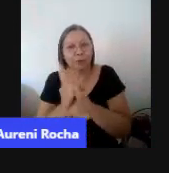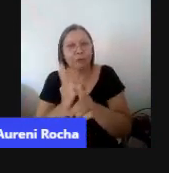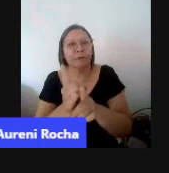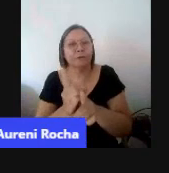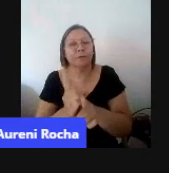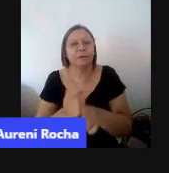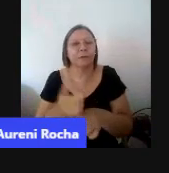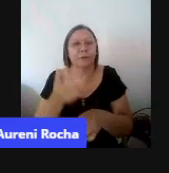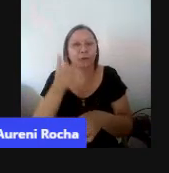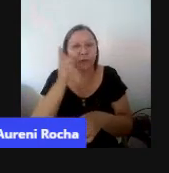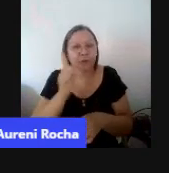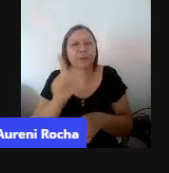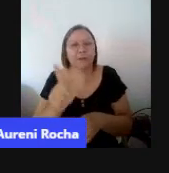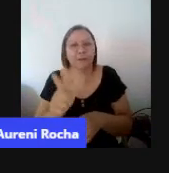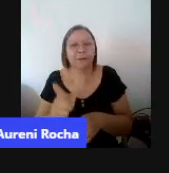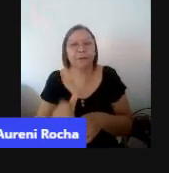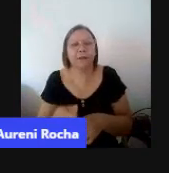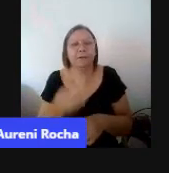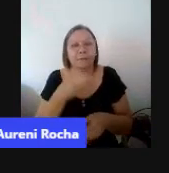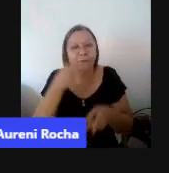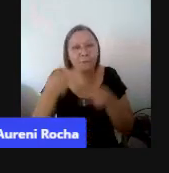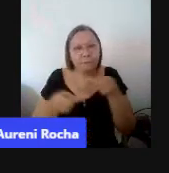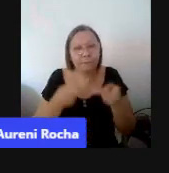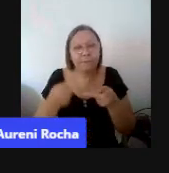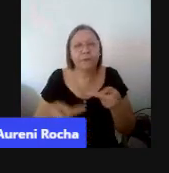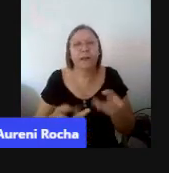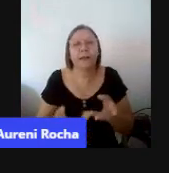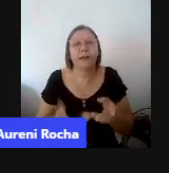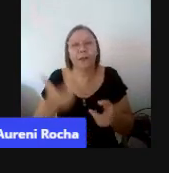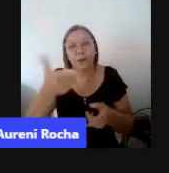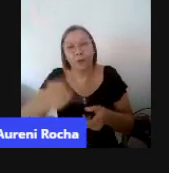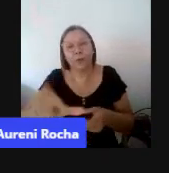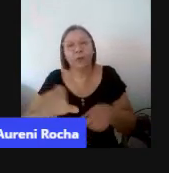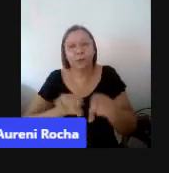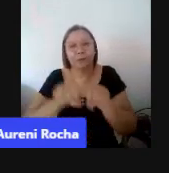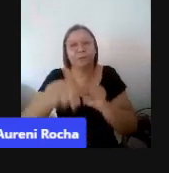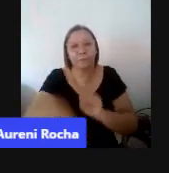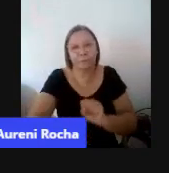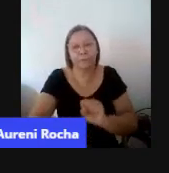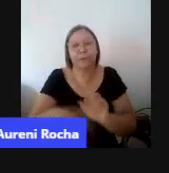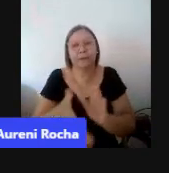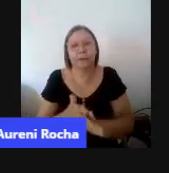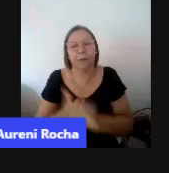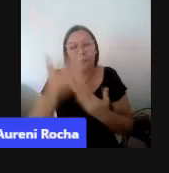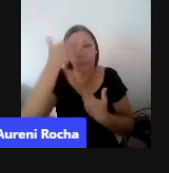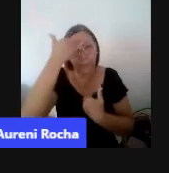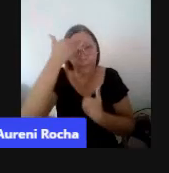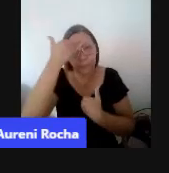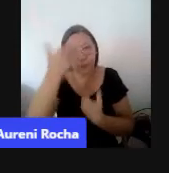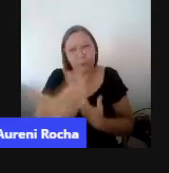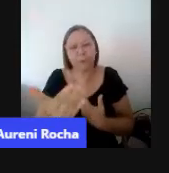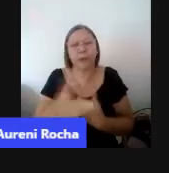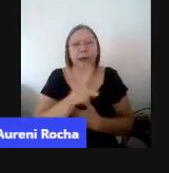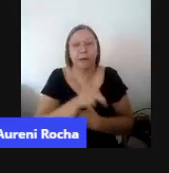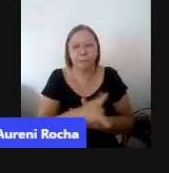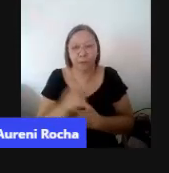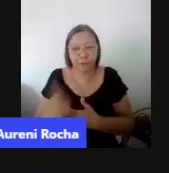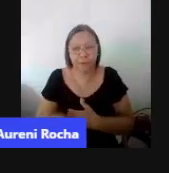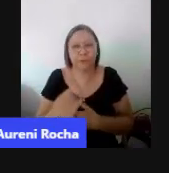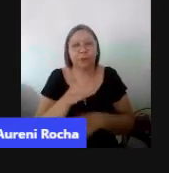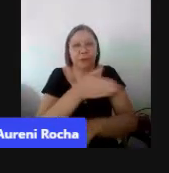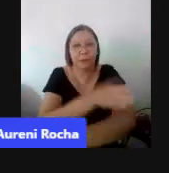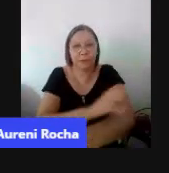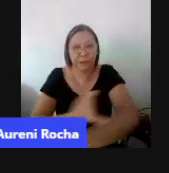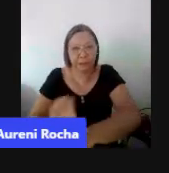aqui em outras formações, ok? Muito obrigada, professores de ciências dos